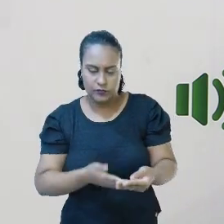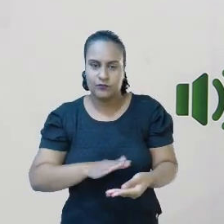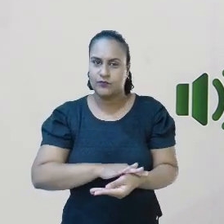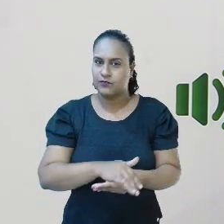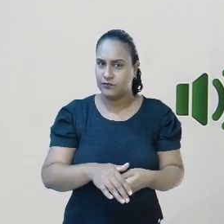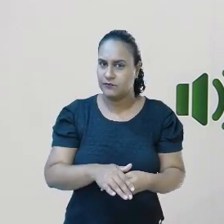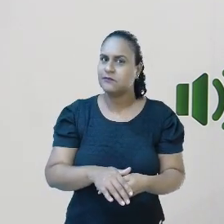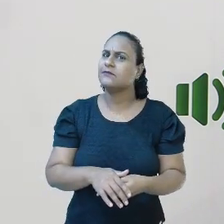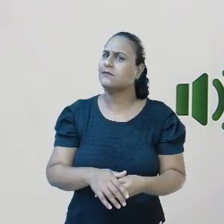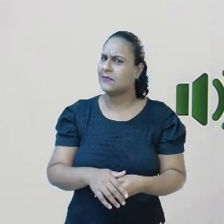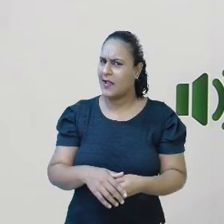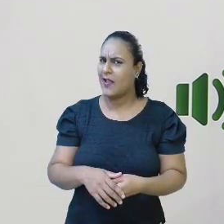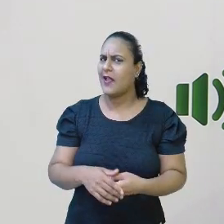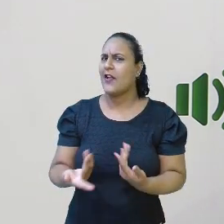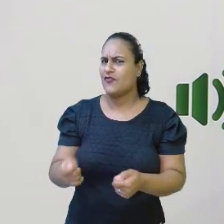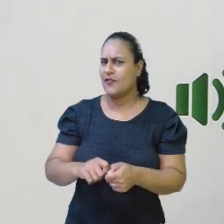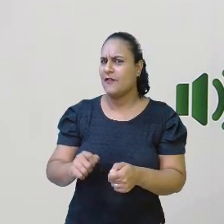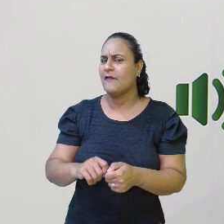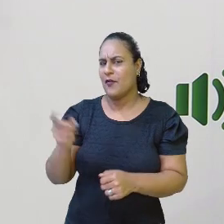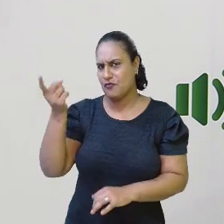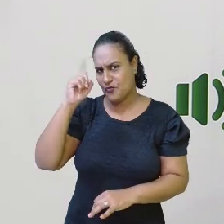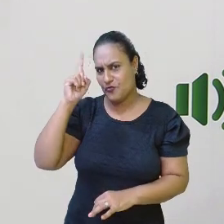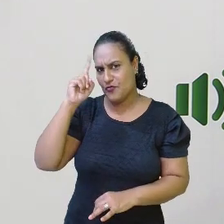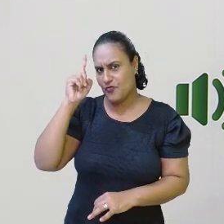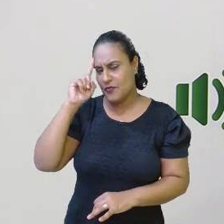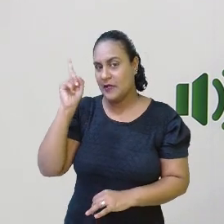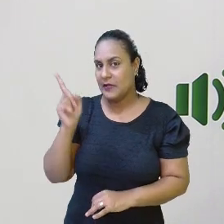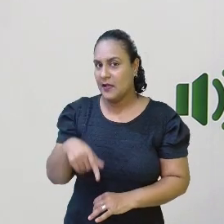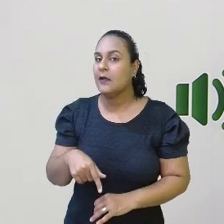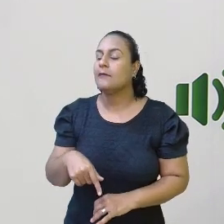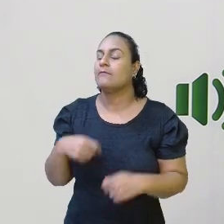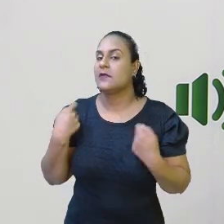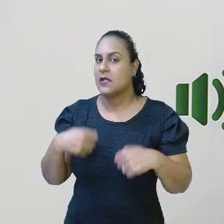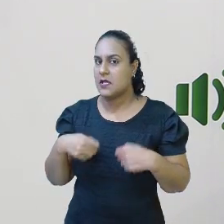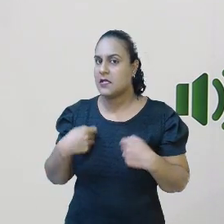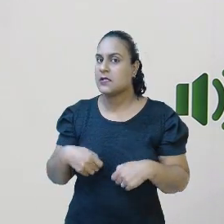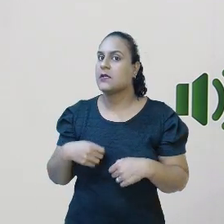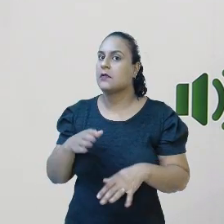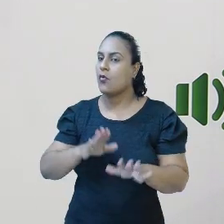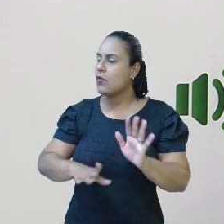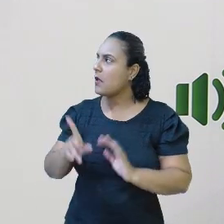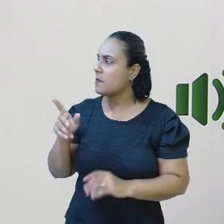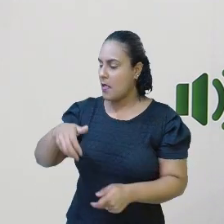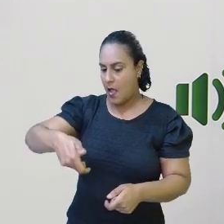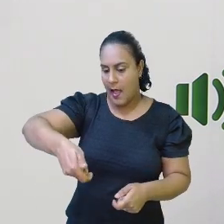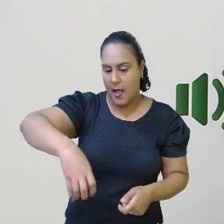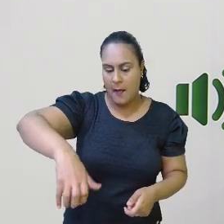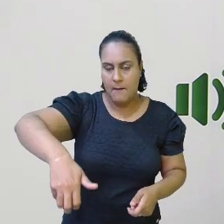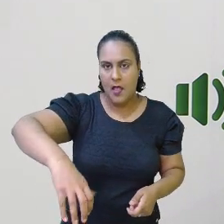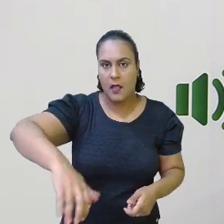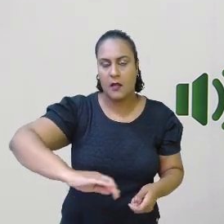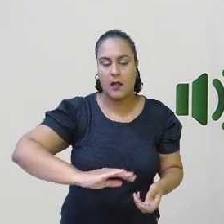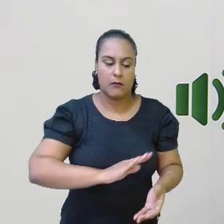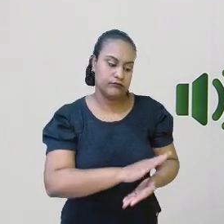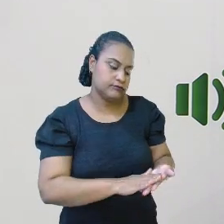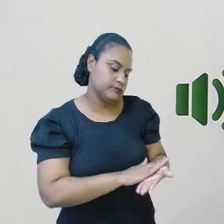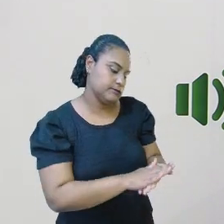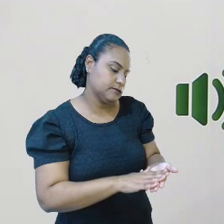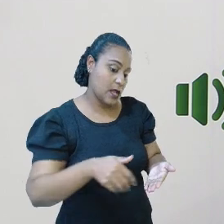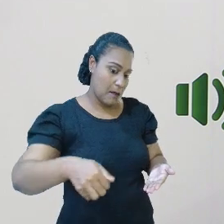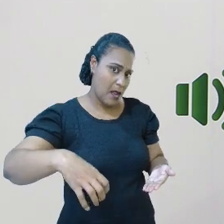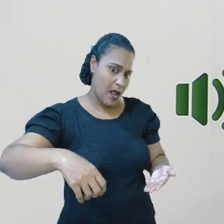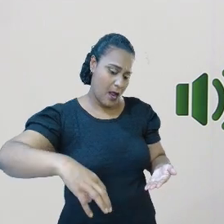louça, que é uma coisa que a gente faz todos os dias, também ter esse cuidado para não deixar lá a torneira aberta o tempo